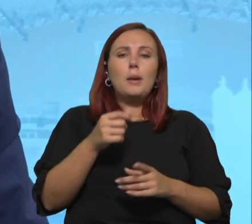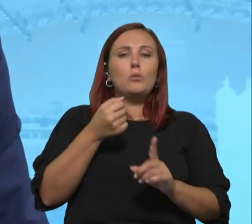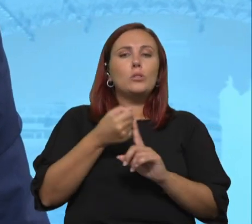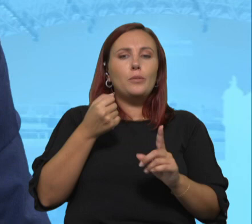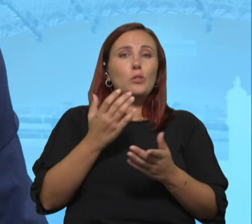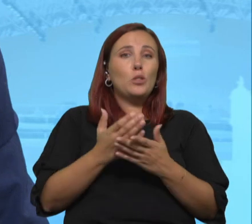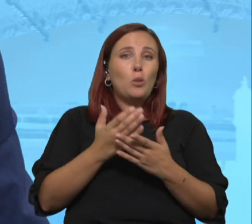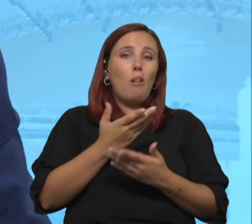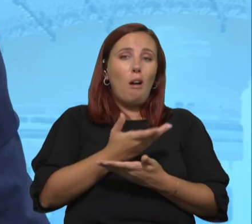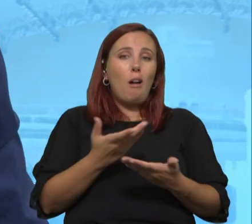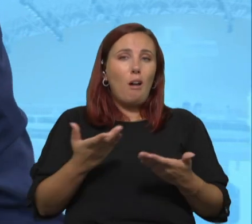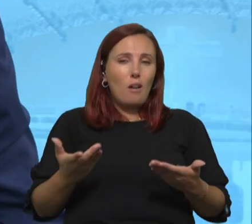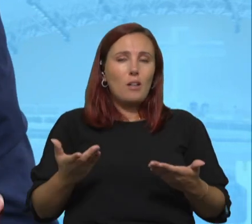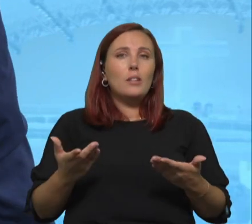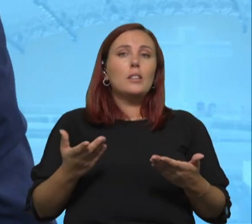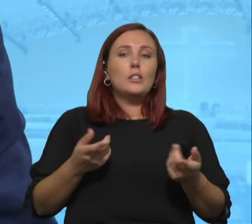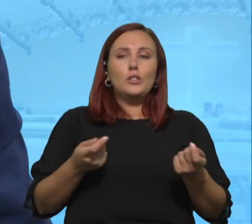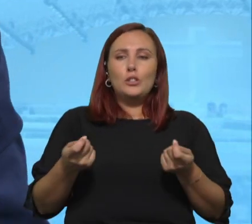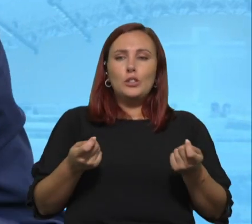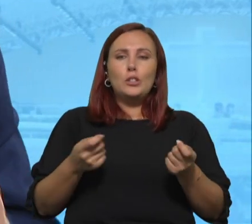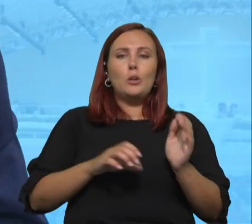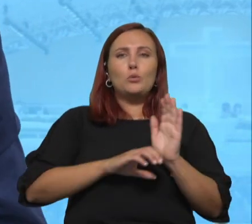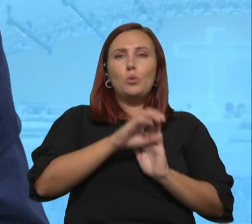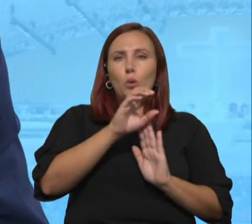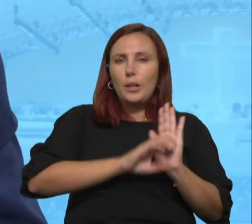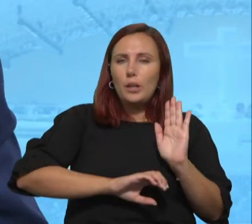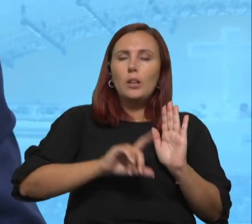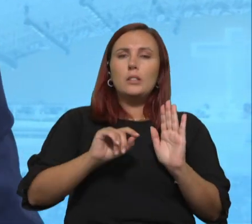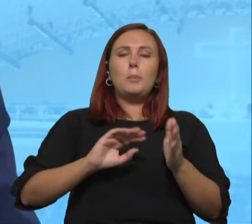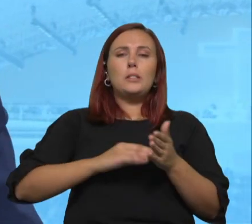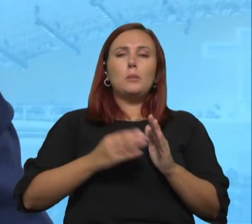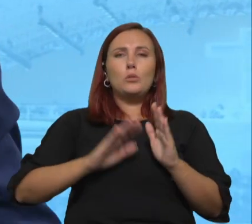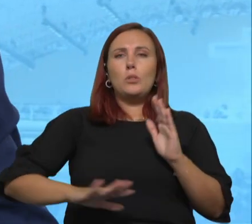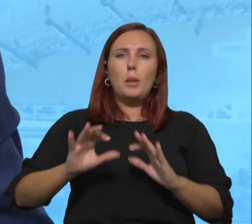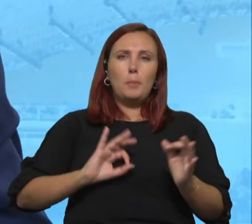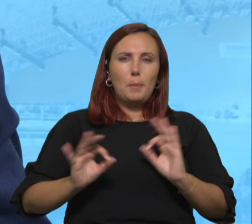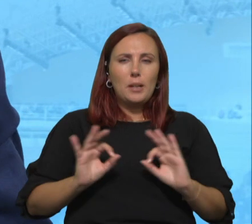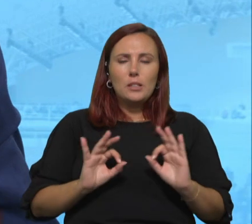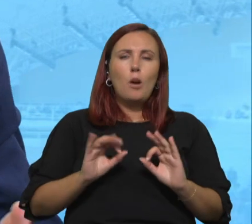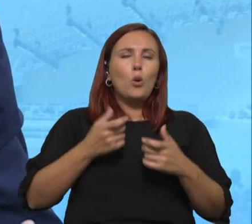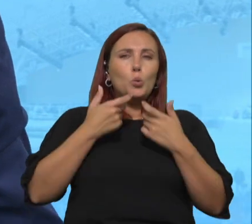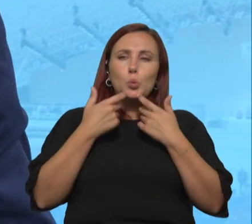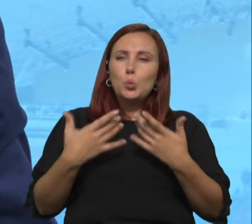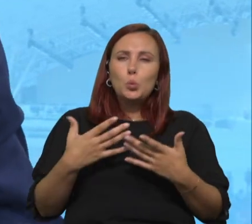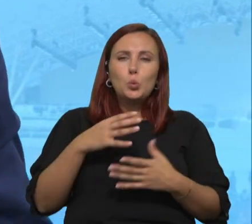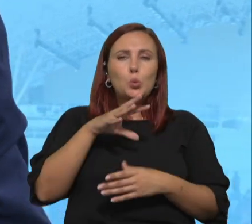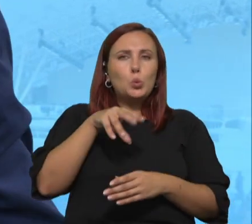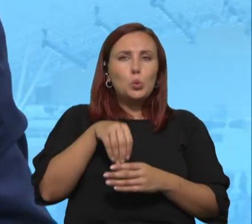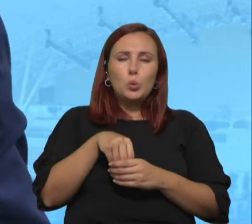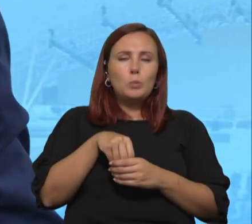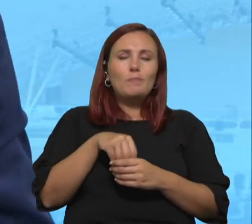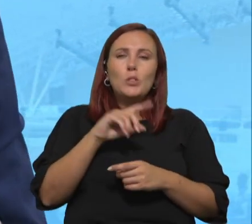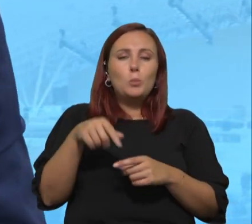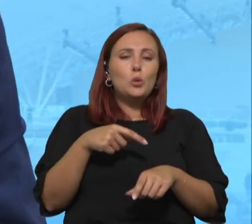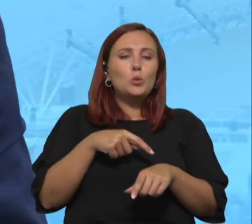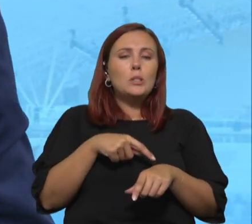escolas enfrentam, a gestão dos currículos, a preparação para os exames nacionais, tudo isto muitas vezes não deixa o